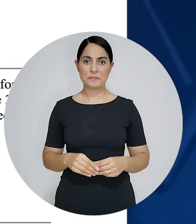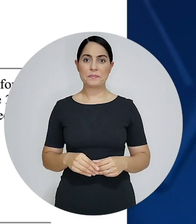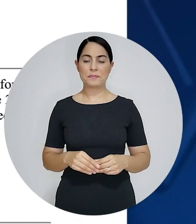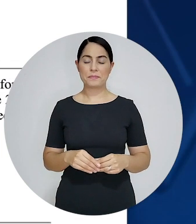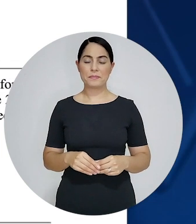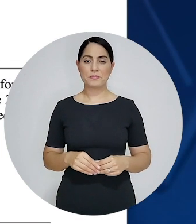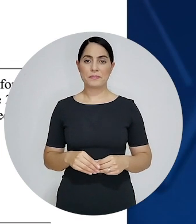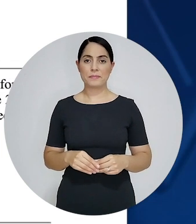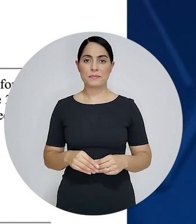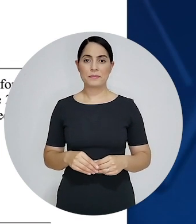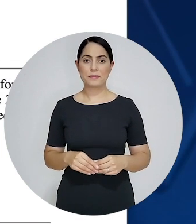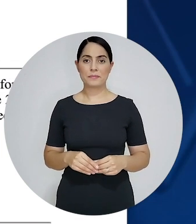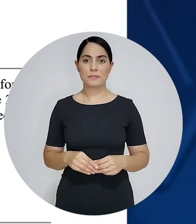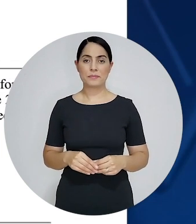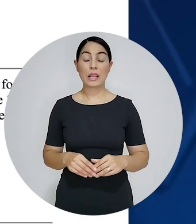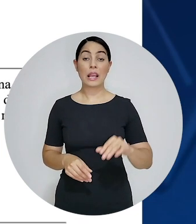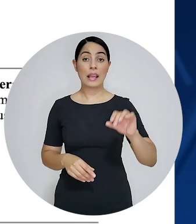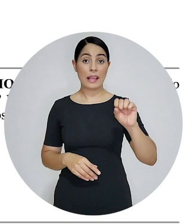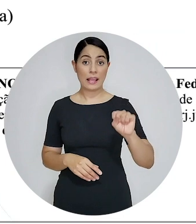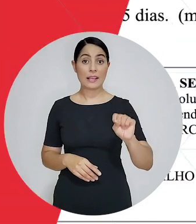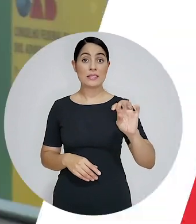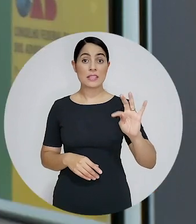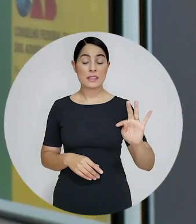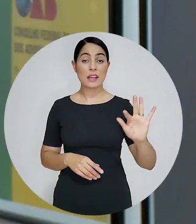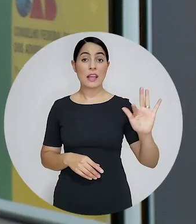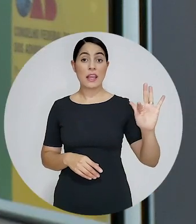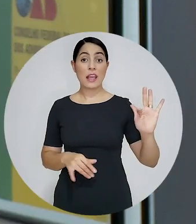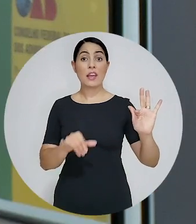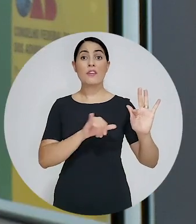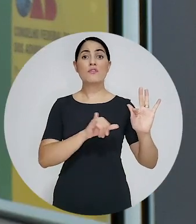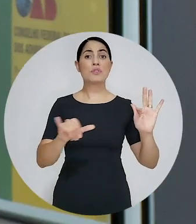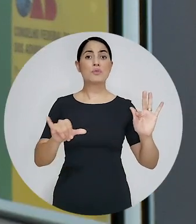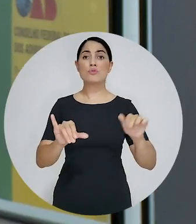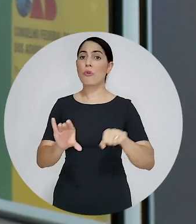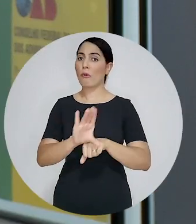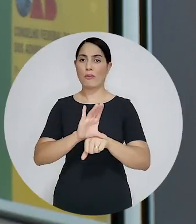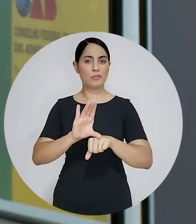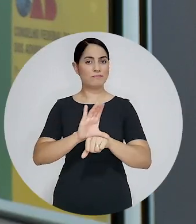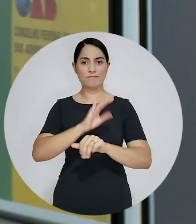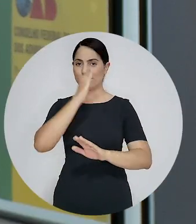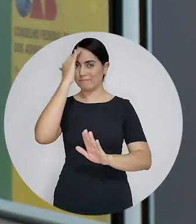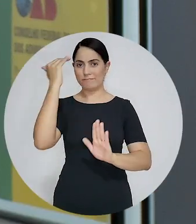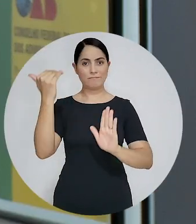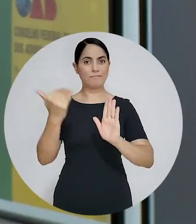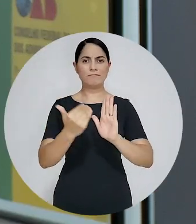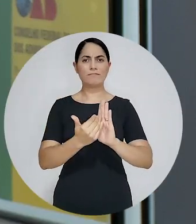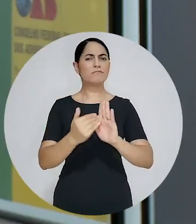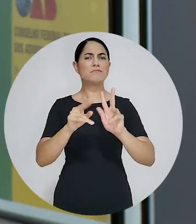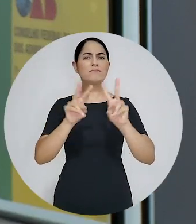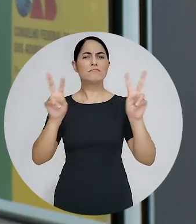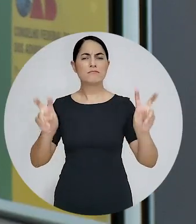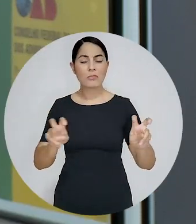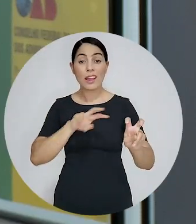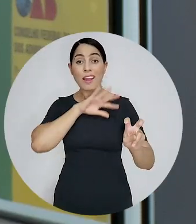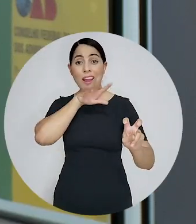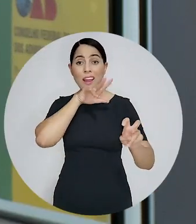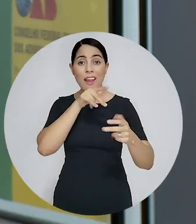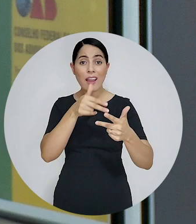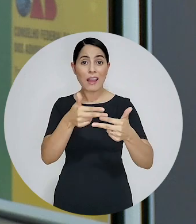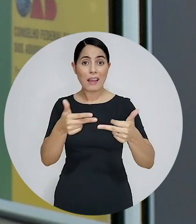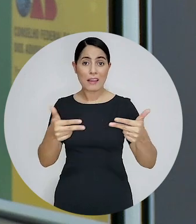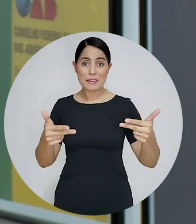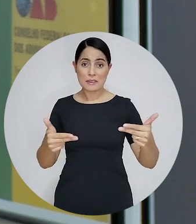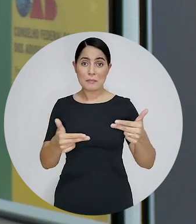Brasil. Fecha aspas. O Supremo Tribunal Federal julgou inconstitucional o abate de